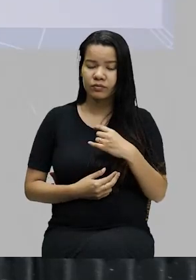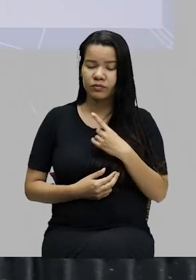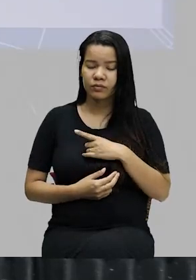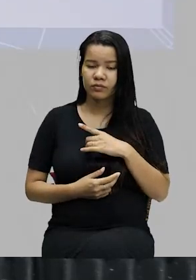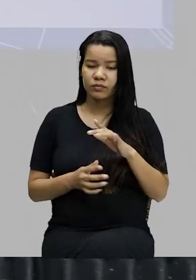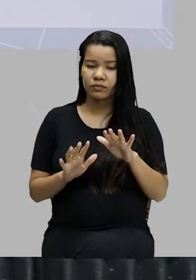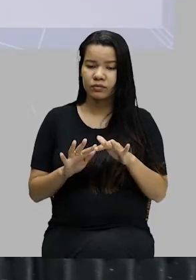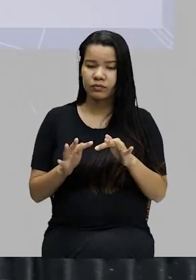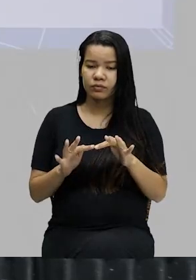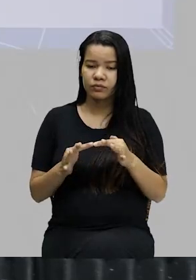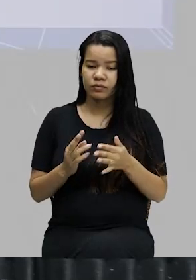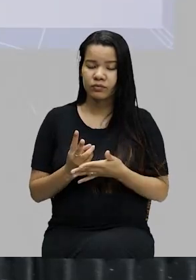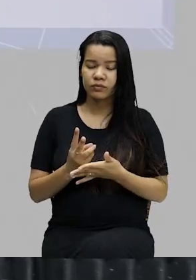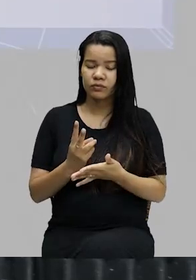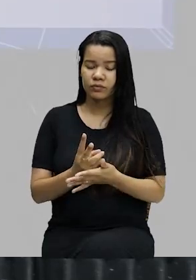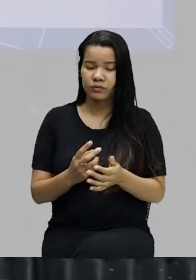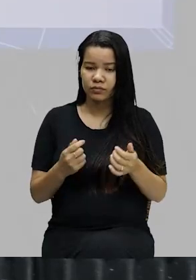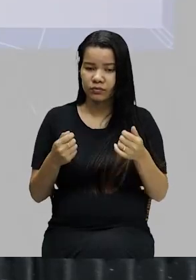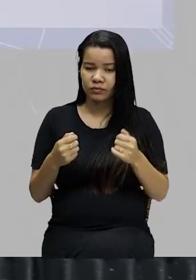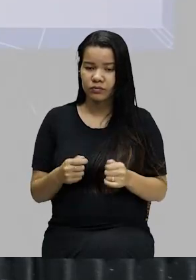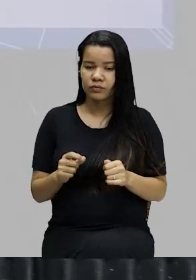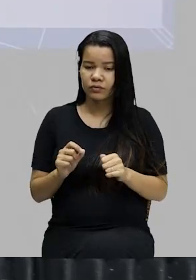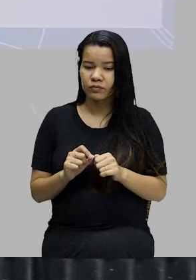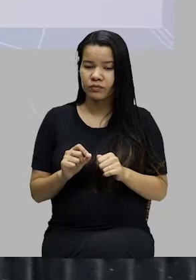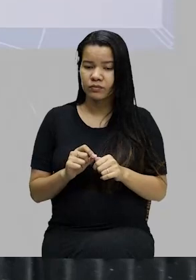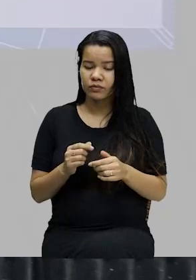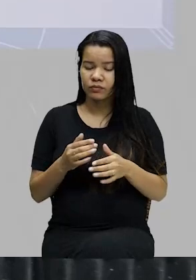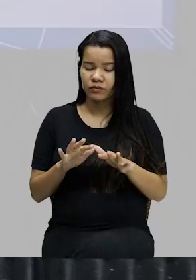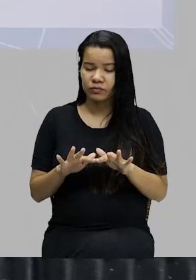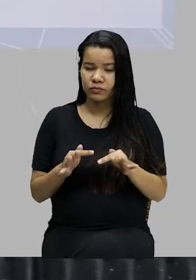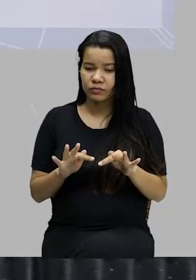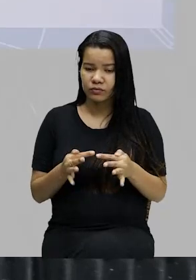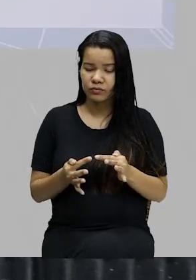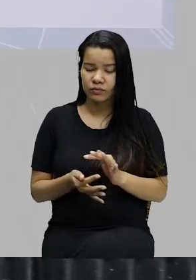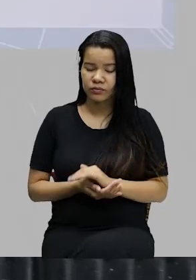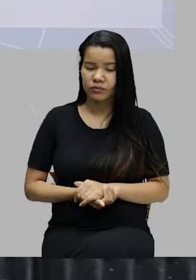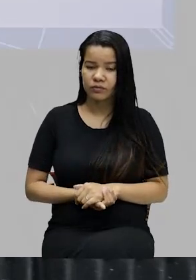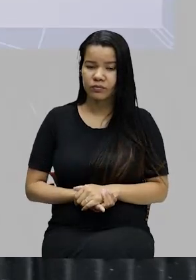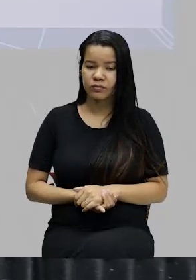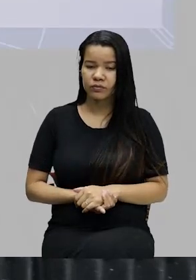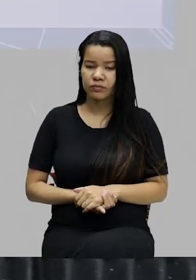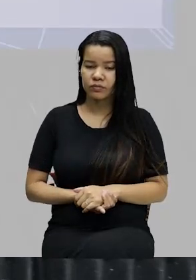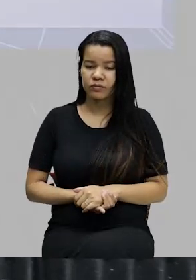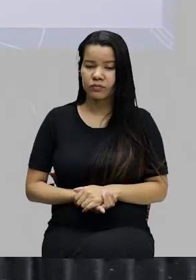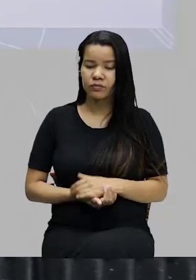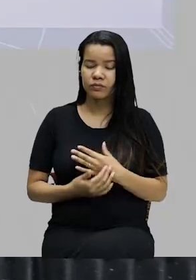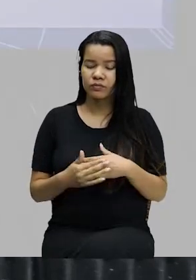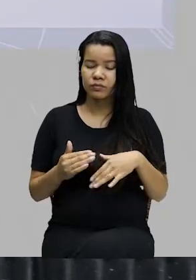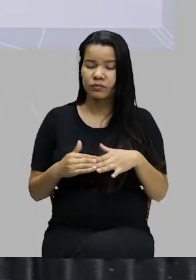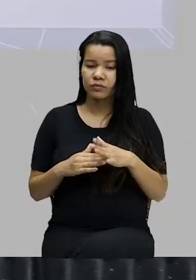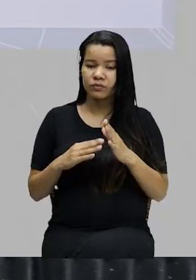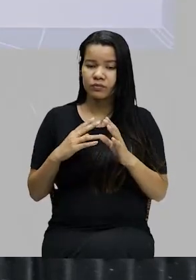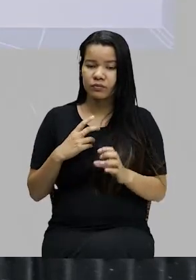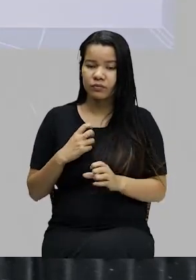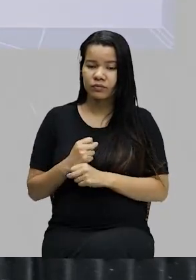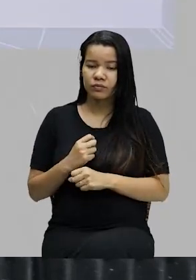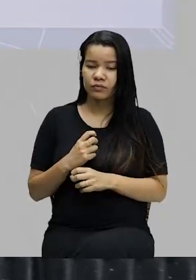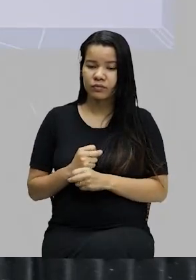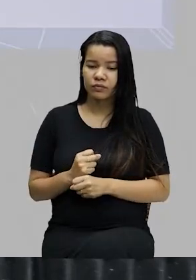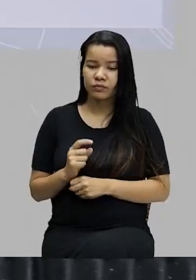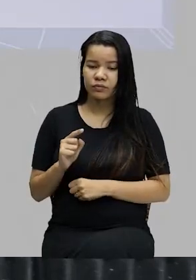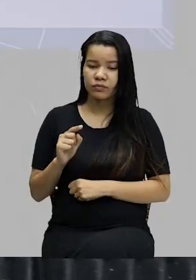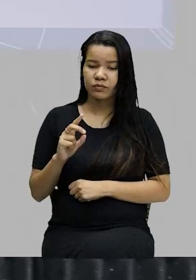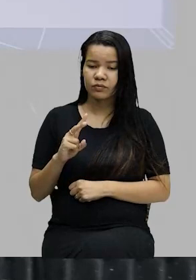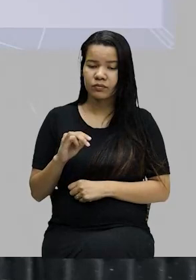simplificar. Sempre que possível, faça essa simplificação, certo? E fazendo todo o cálculo, você vai printar a